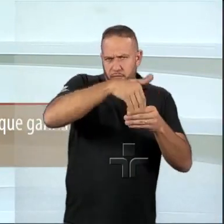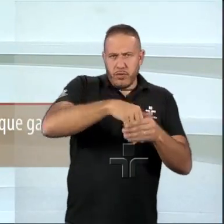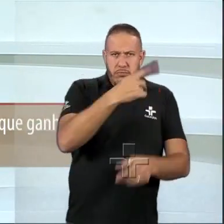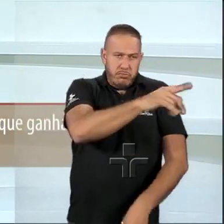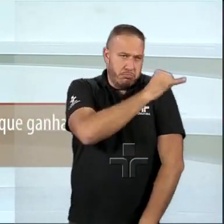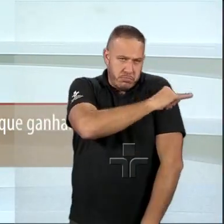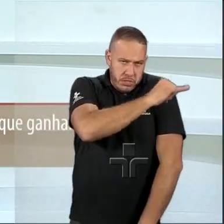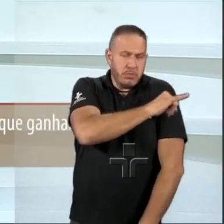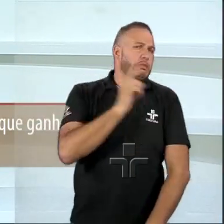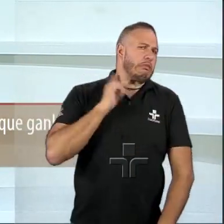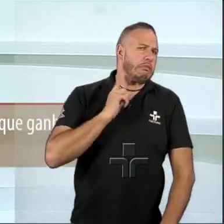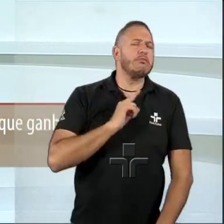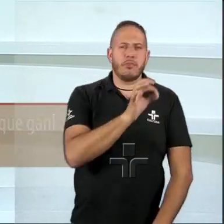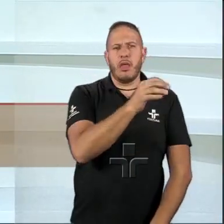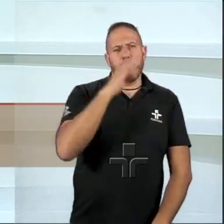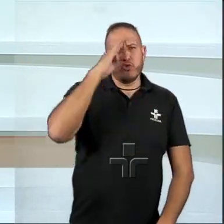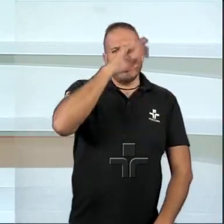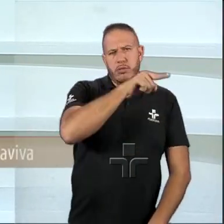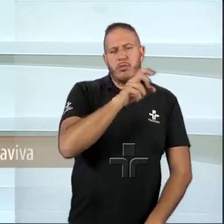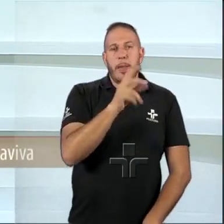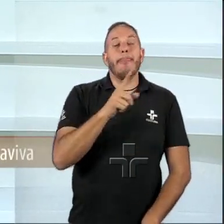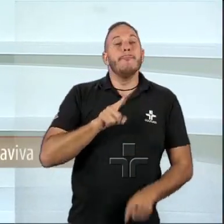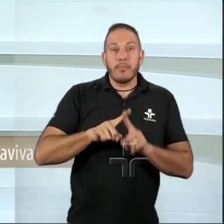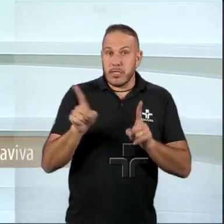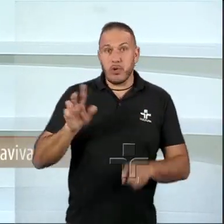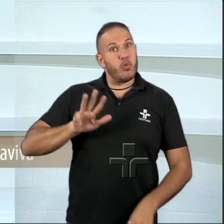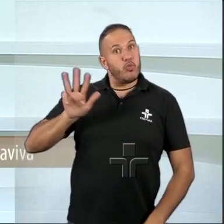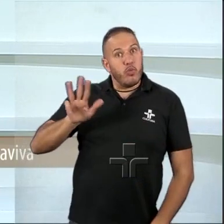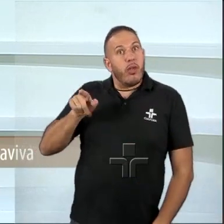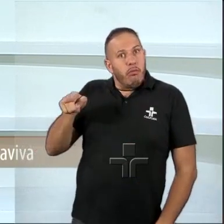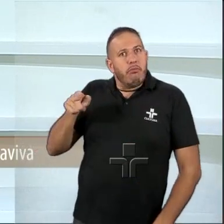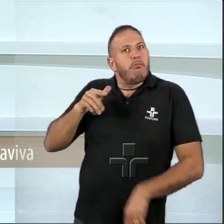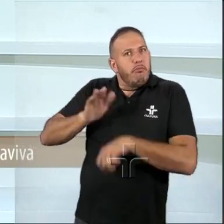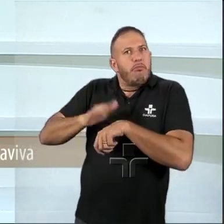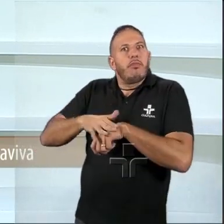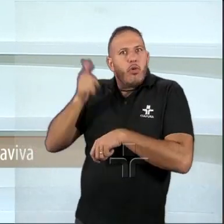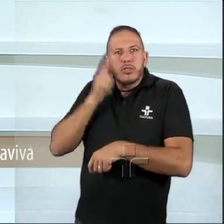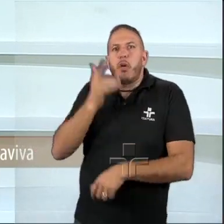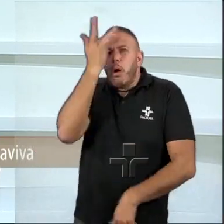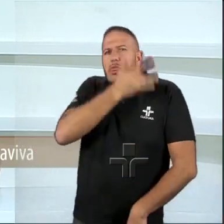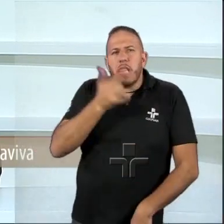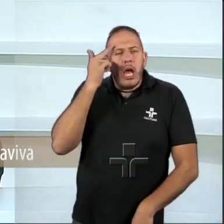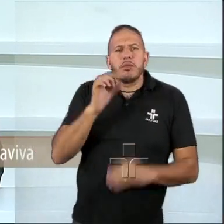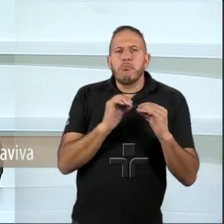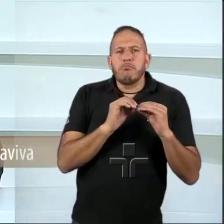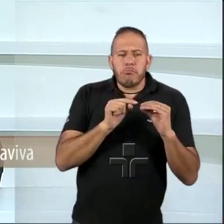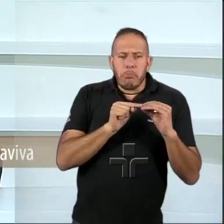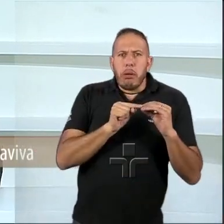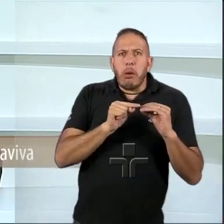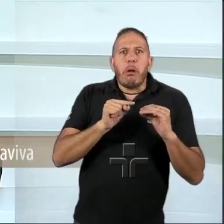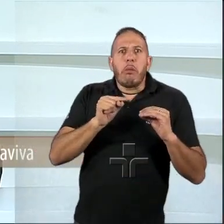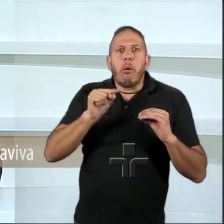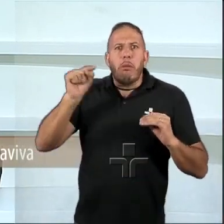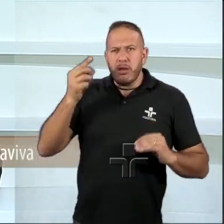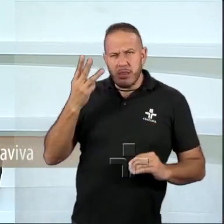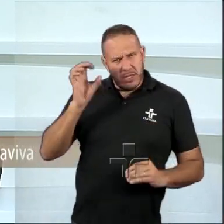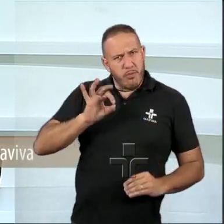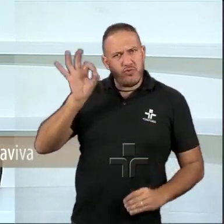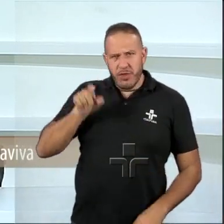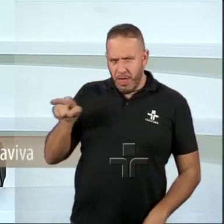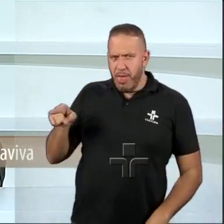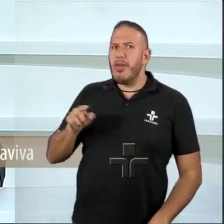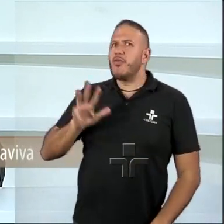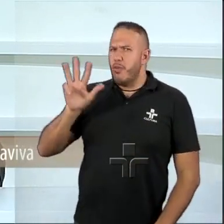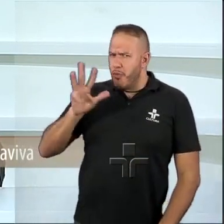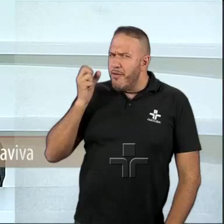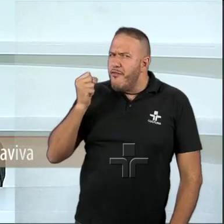Bolsonaro. Mas Lula conseguiu fazer Haddad do zero chegar a 30% dos votos, não é pouca coisa. Um